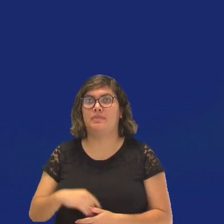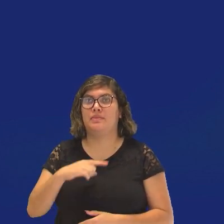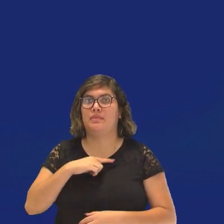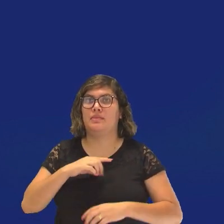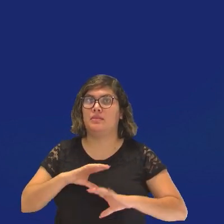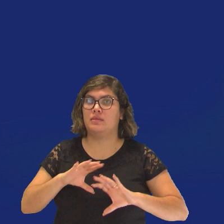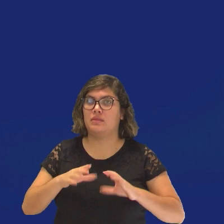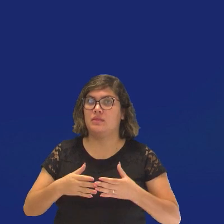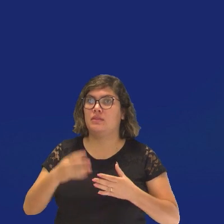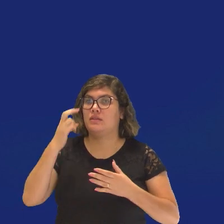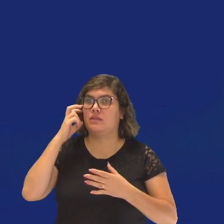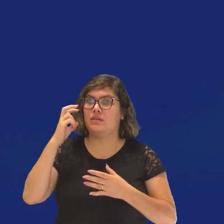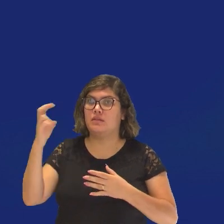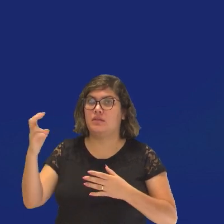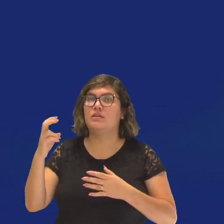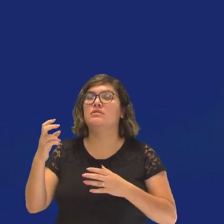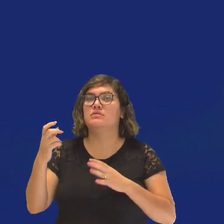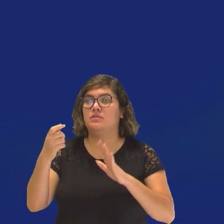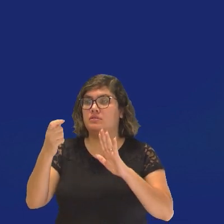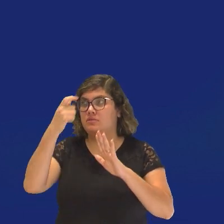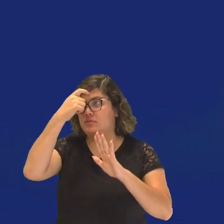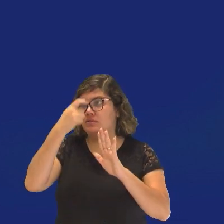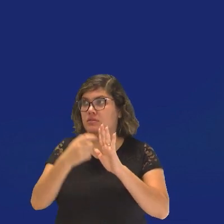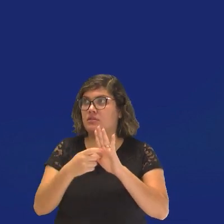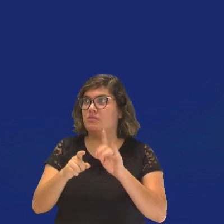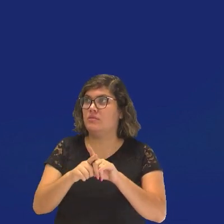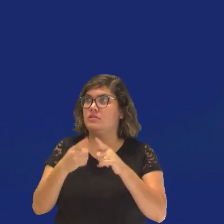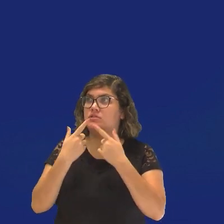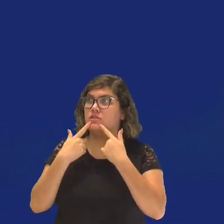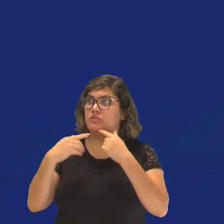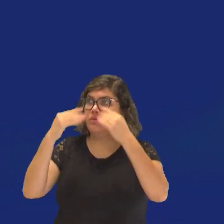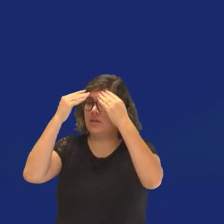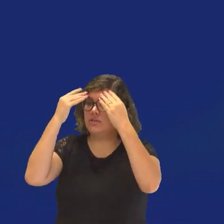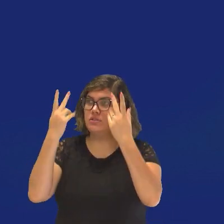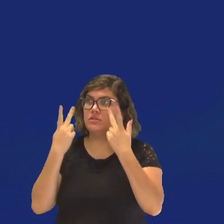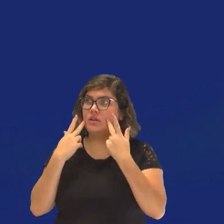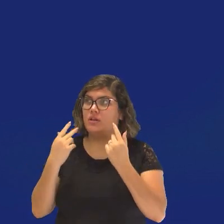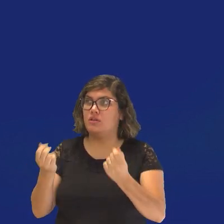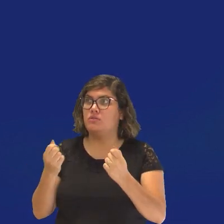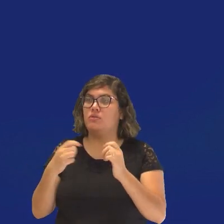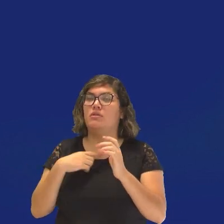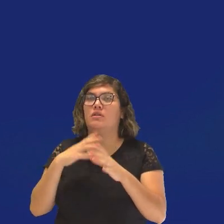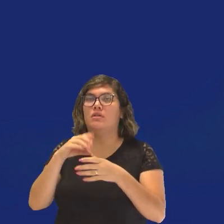inteligência artificial e processamento de linguagem natural, com destaque